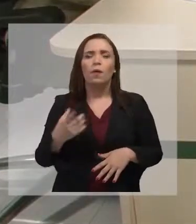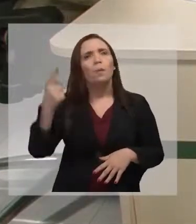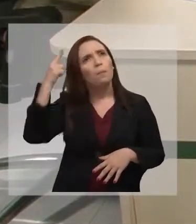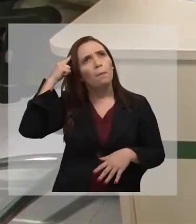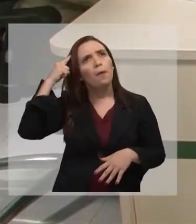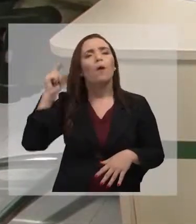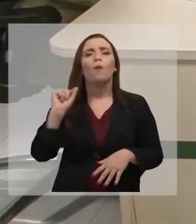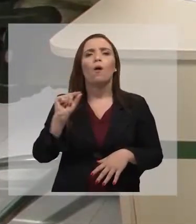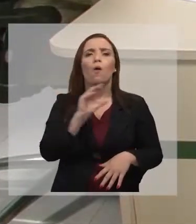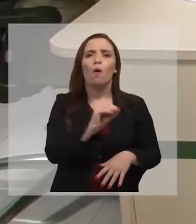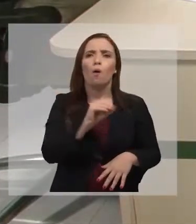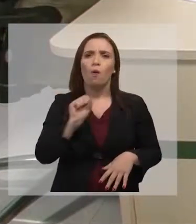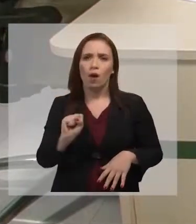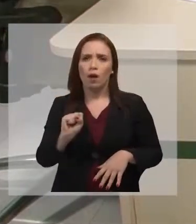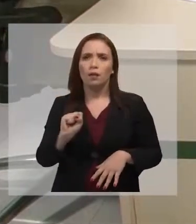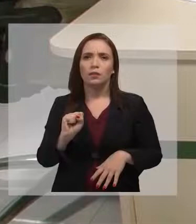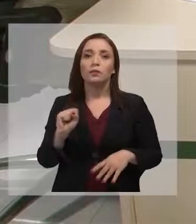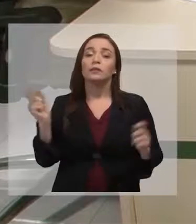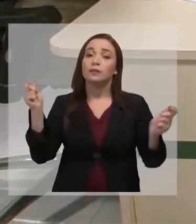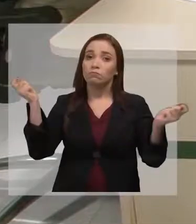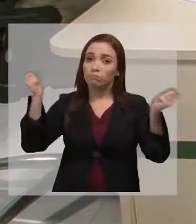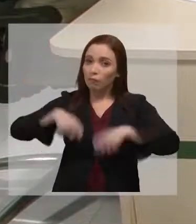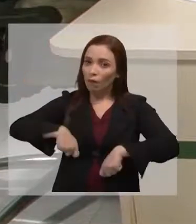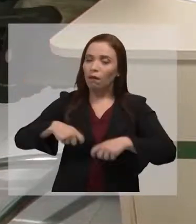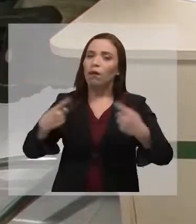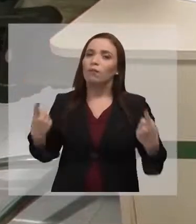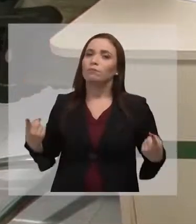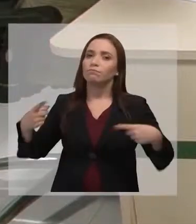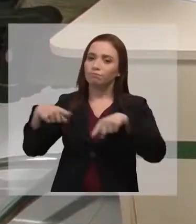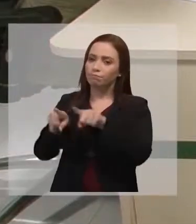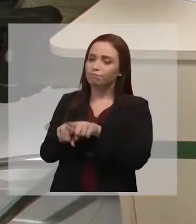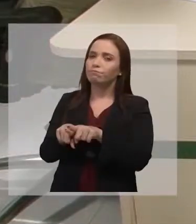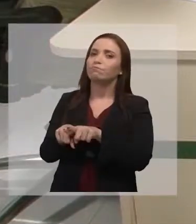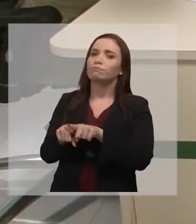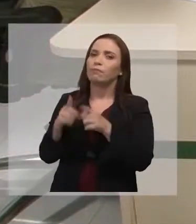organizações sociais que estão aí qualificadas para iniciarem